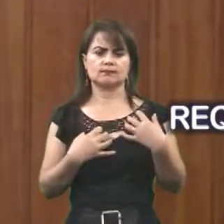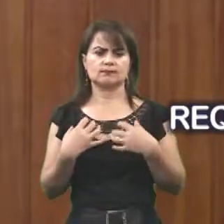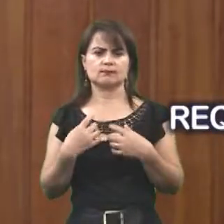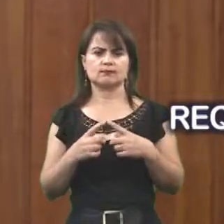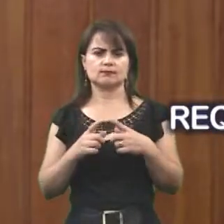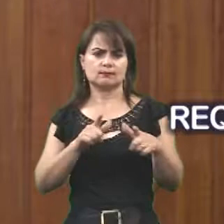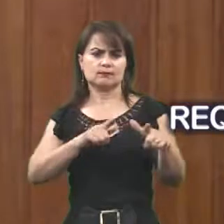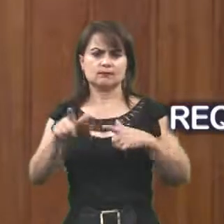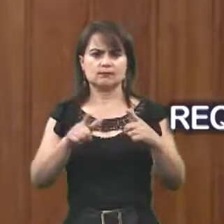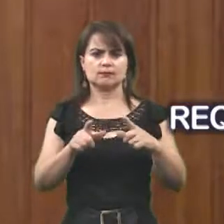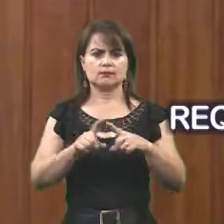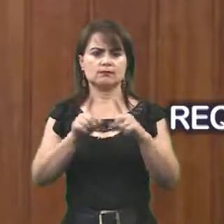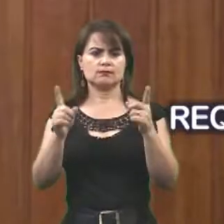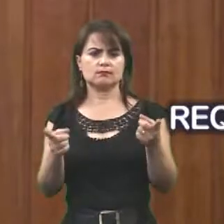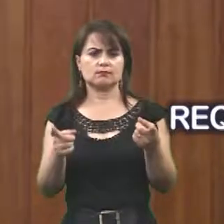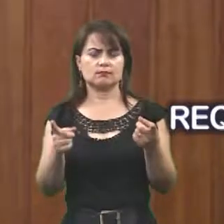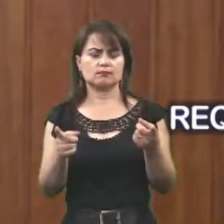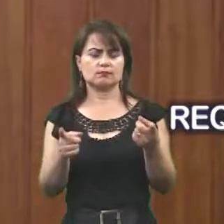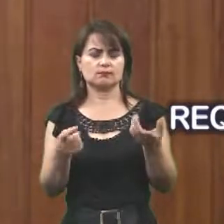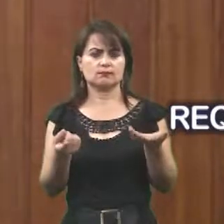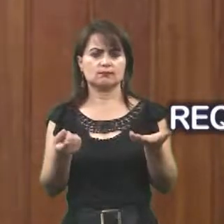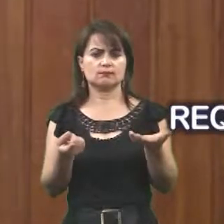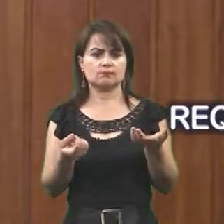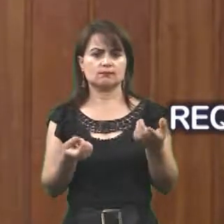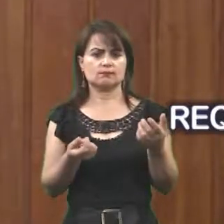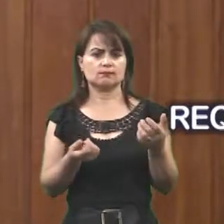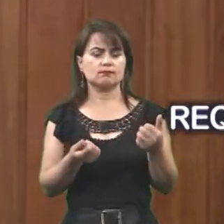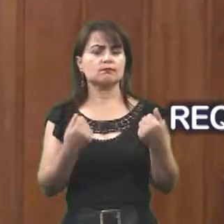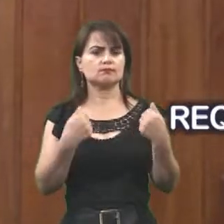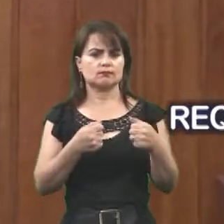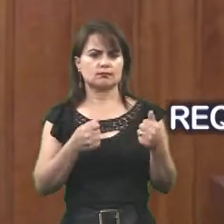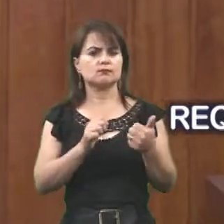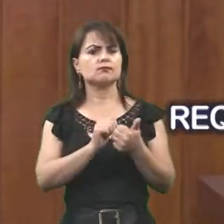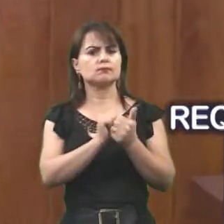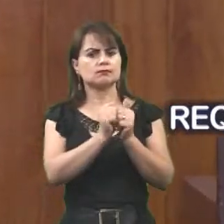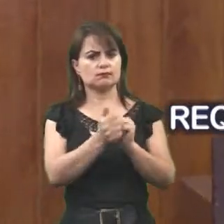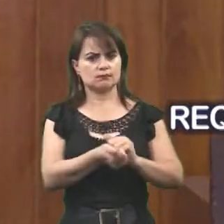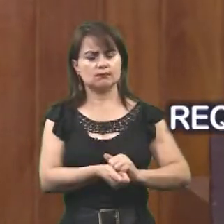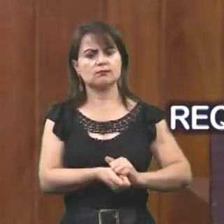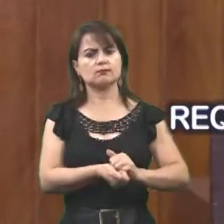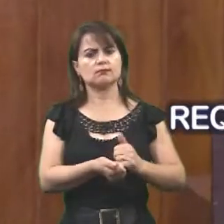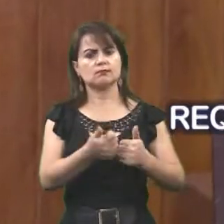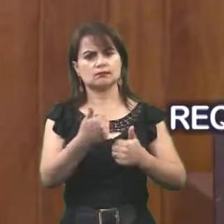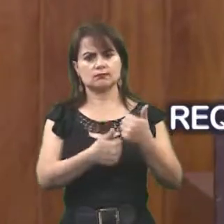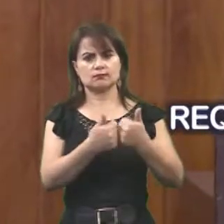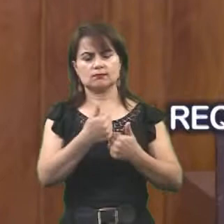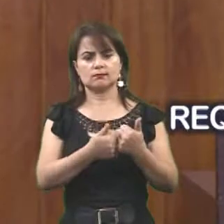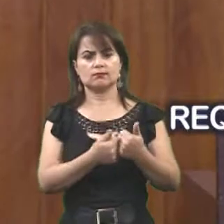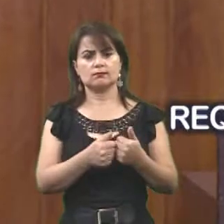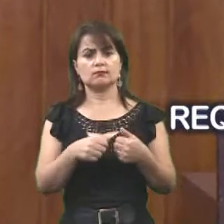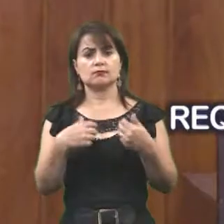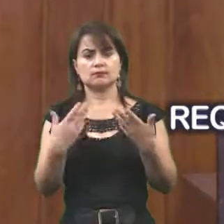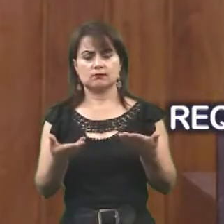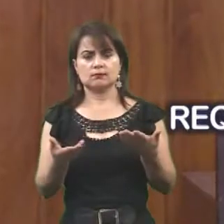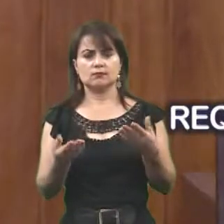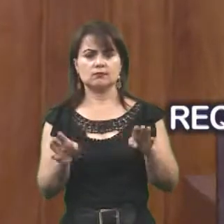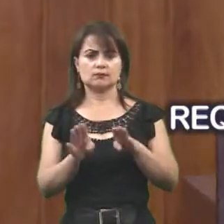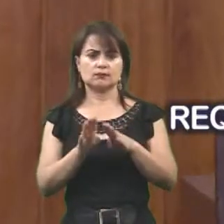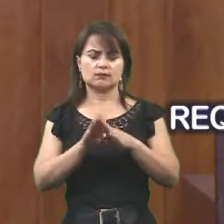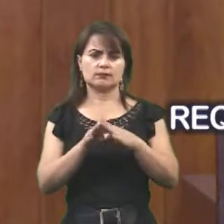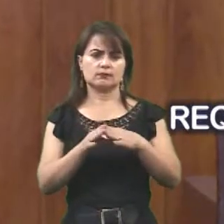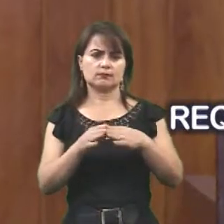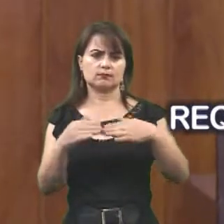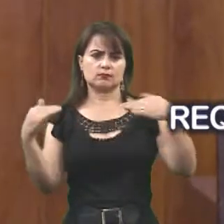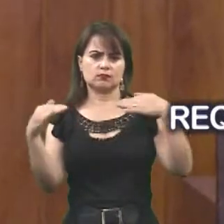trabalho e tudo mais. O trânsito, por exemplo, acaba com as pessoas. o trânsito de uma cidade é suficiente para acabar